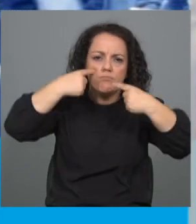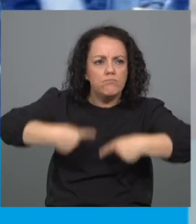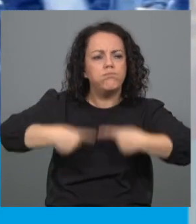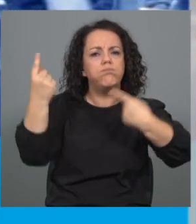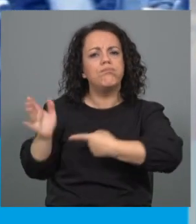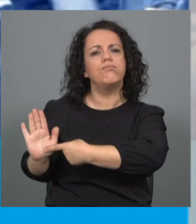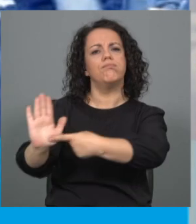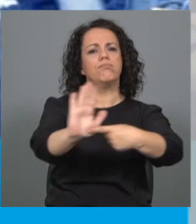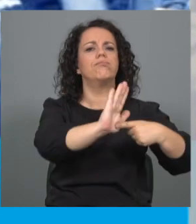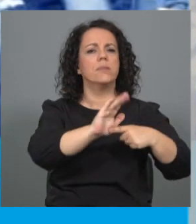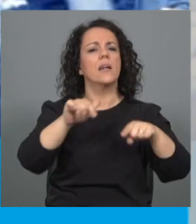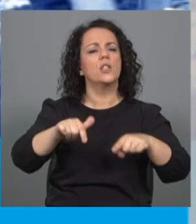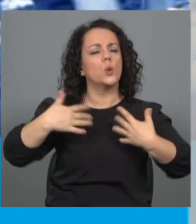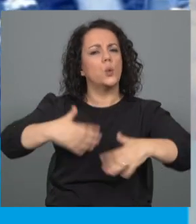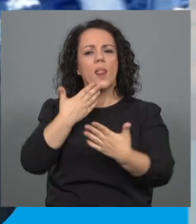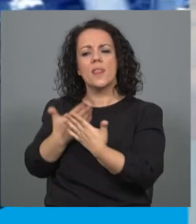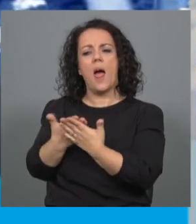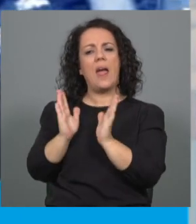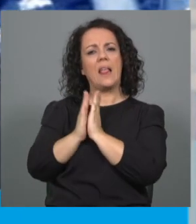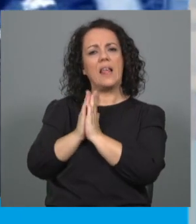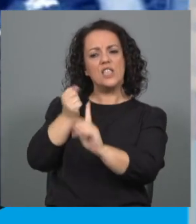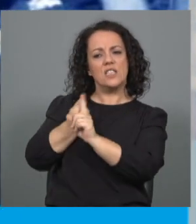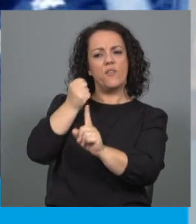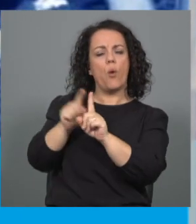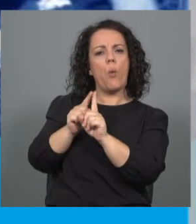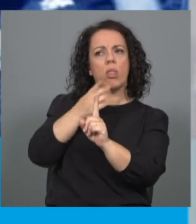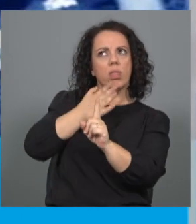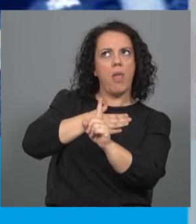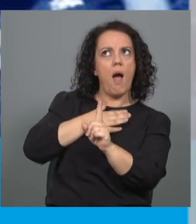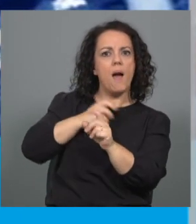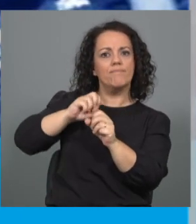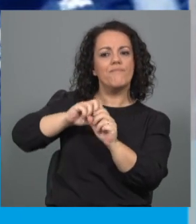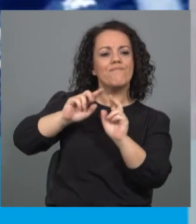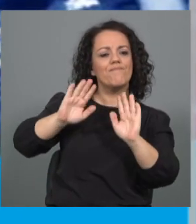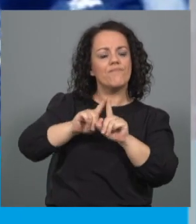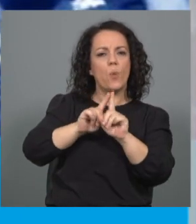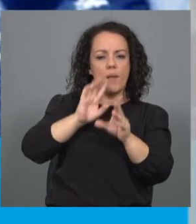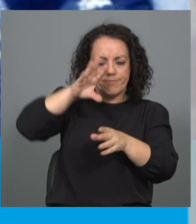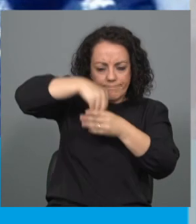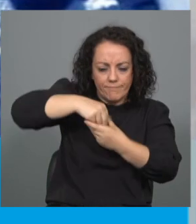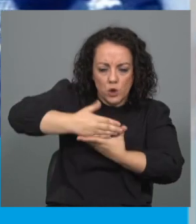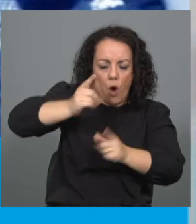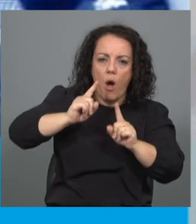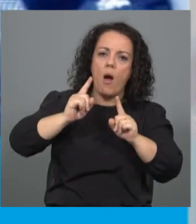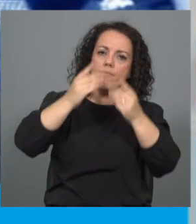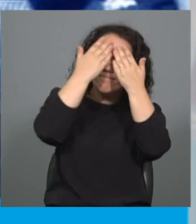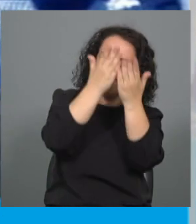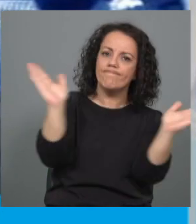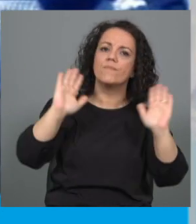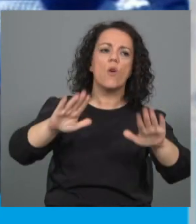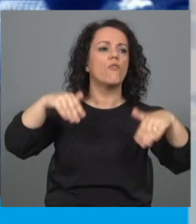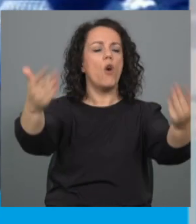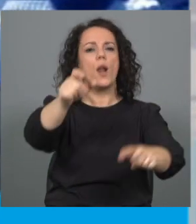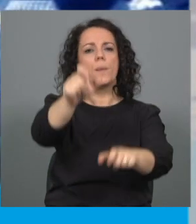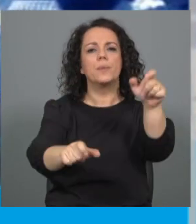desafio permanente à Igreja e sermos capazes de sair ao encontro de outros públicos. E é nesta perspectiva que a Semana da Vida foi pensada